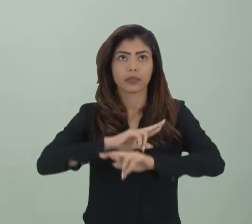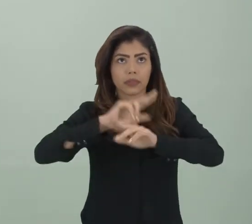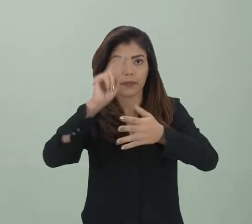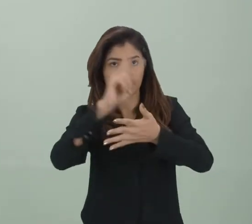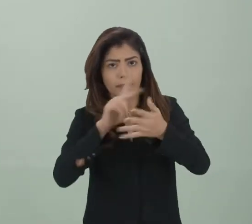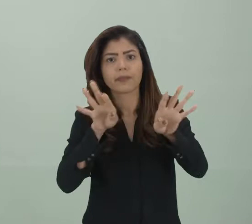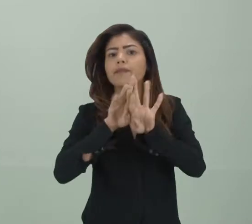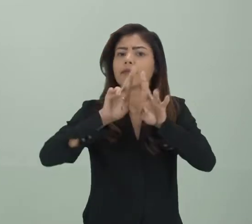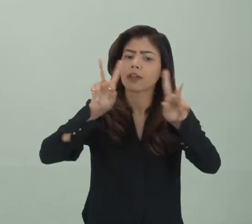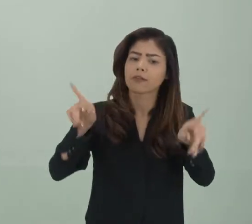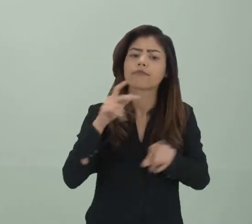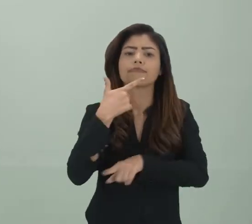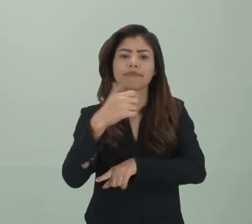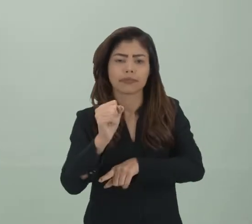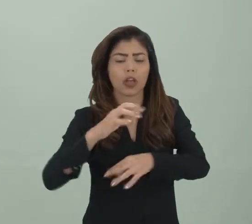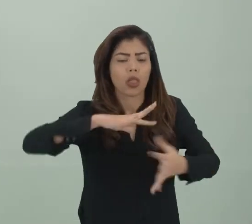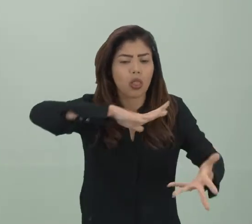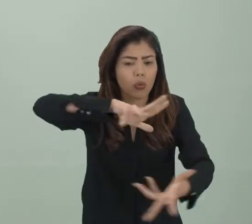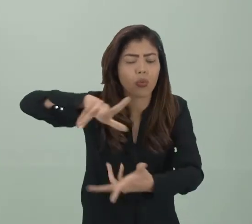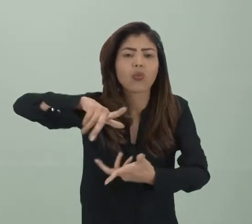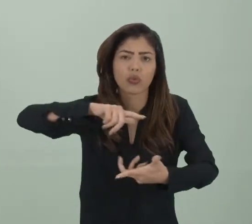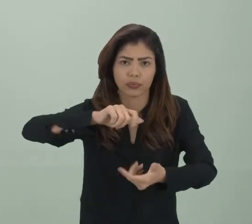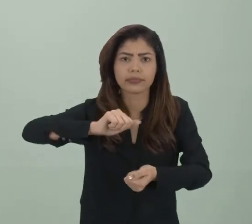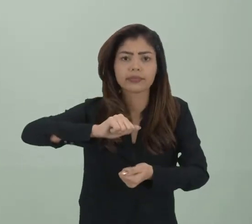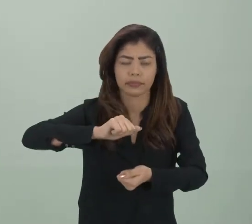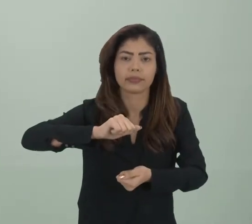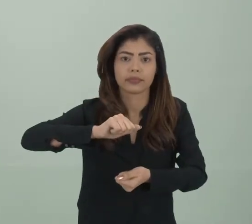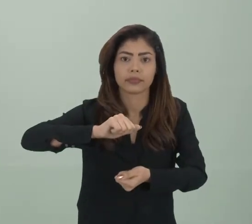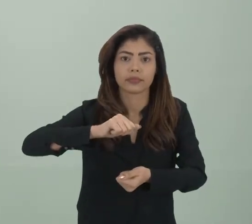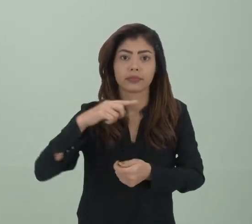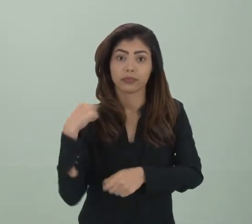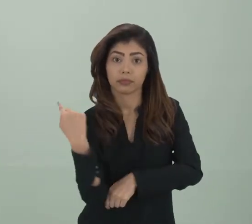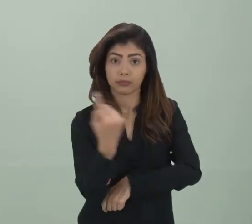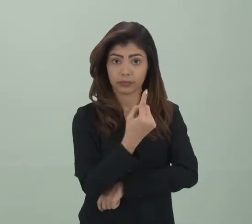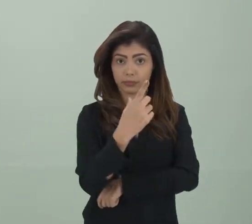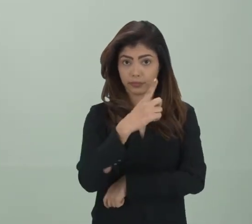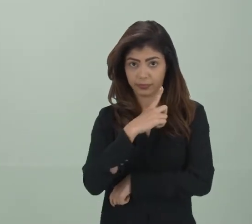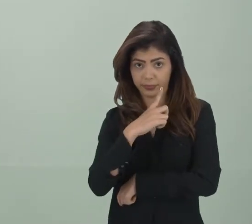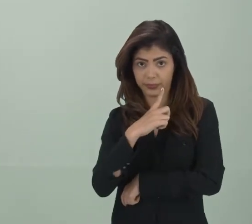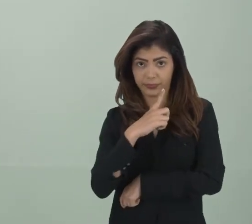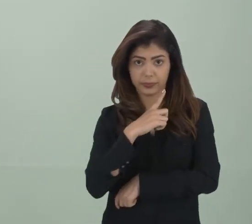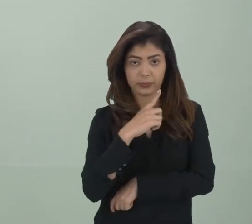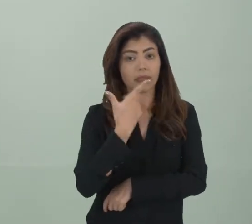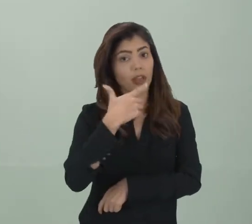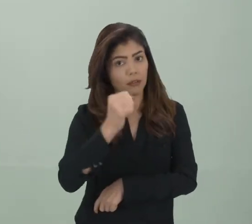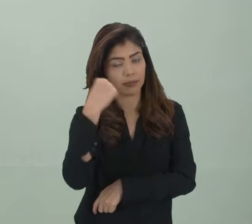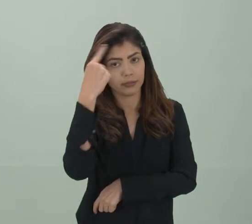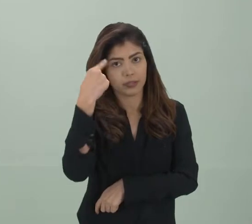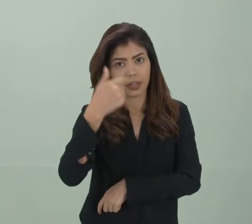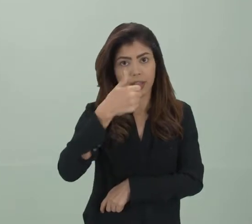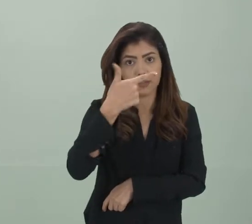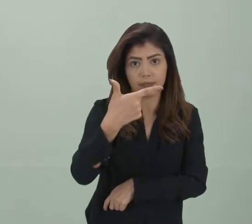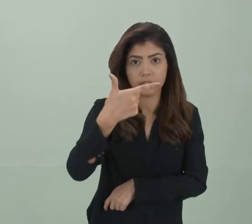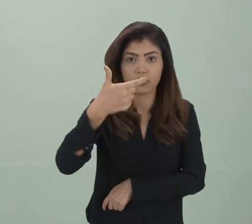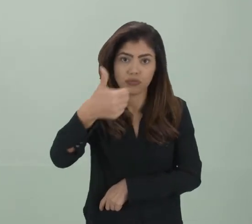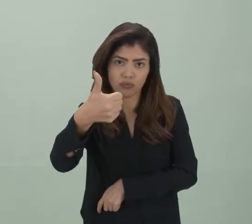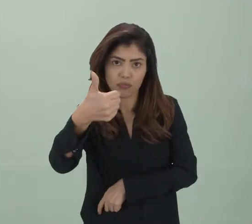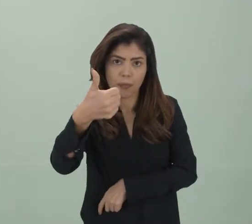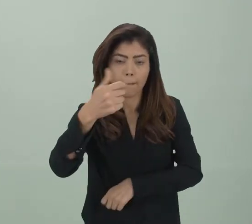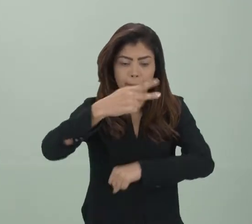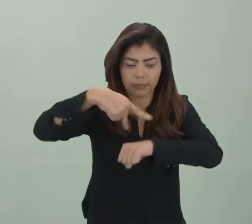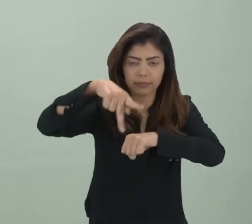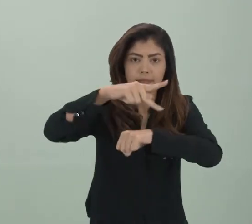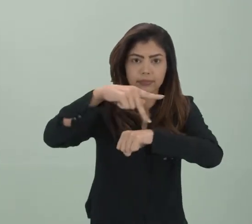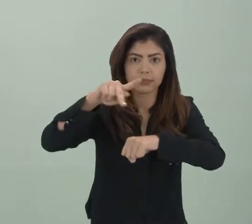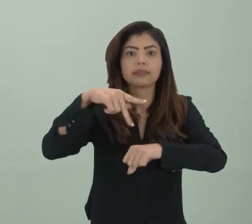linguística ela vai ocorrer em todo lugar do mundo. Nós temos hoje, na língua espanhola, 21 países que falam o